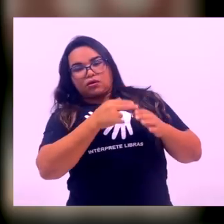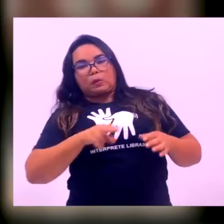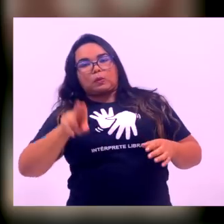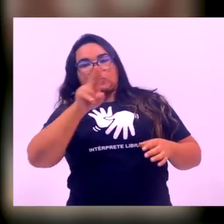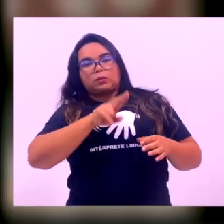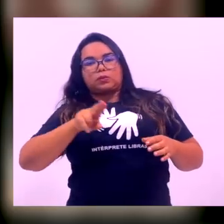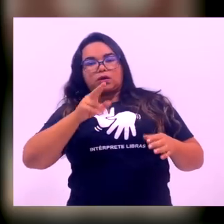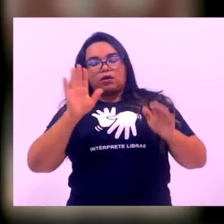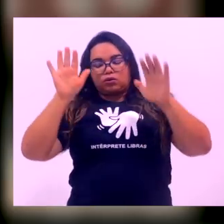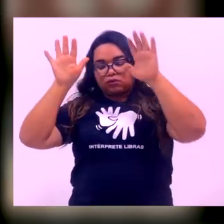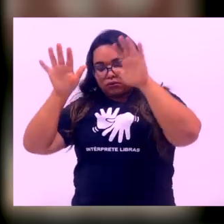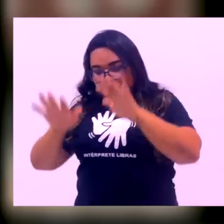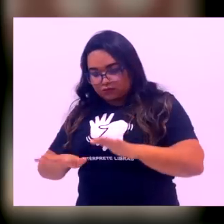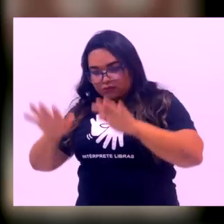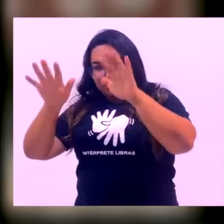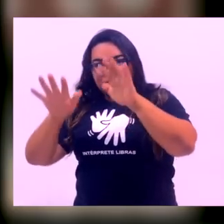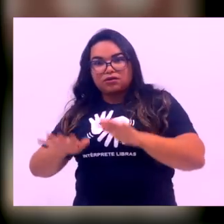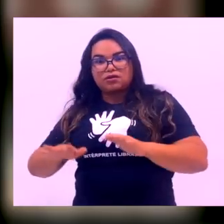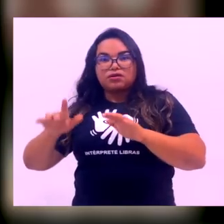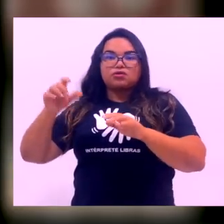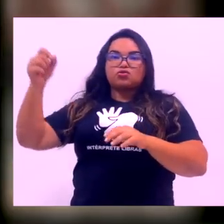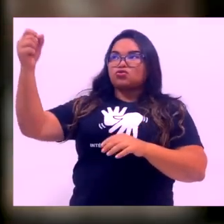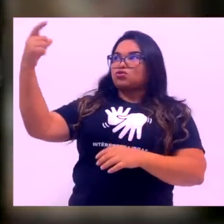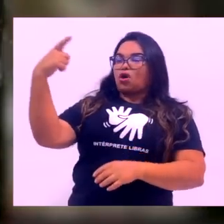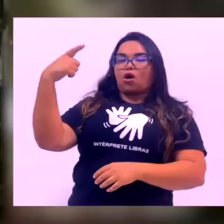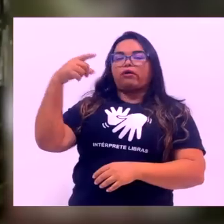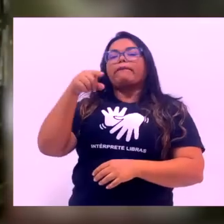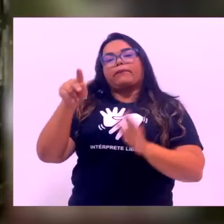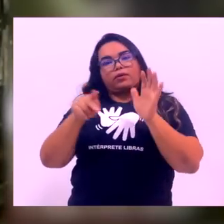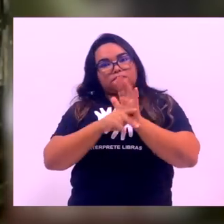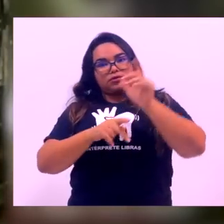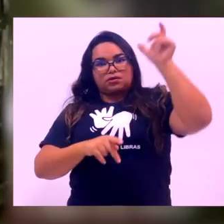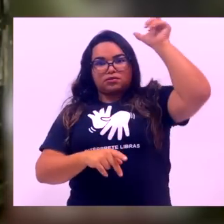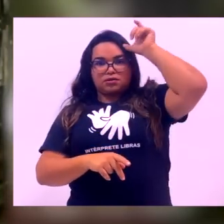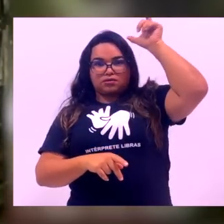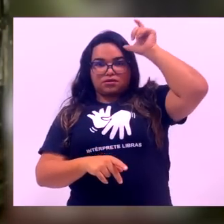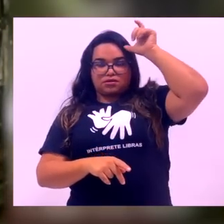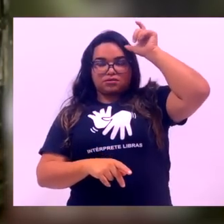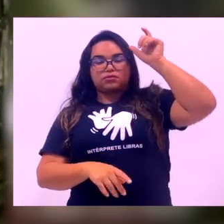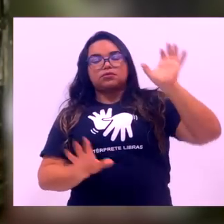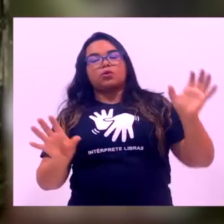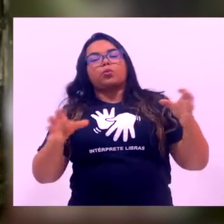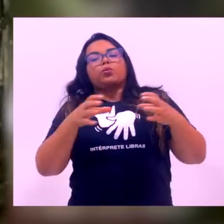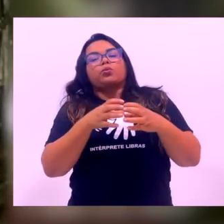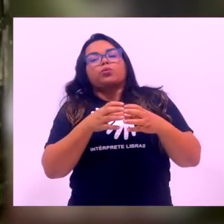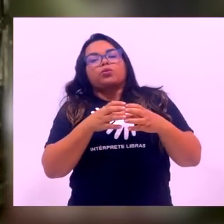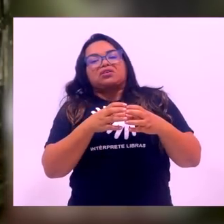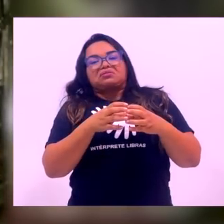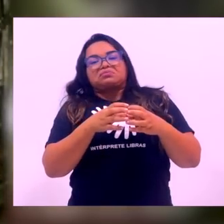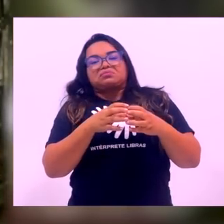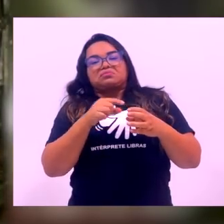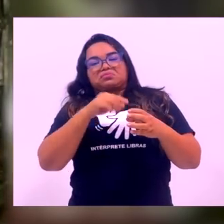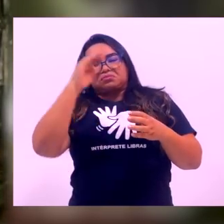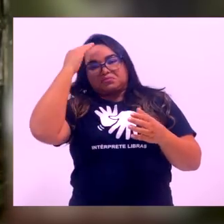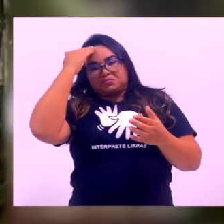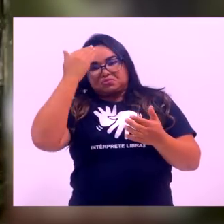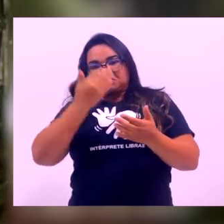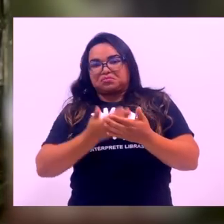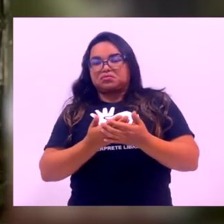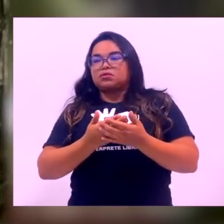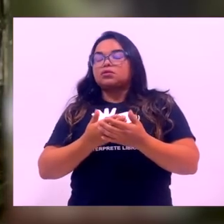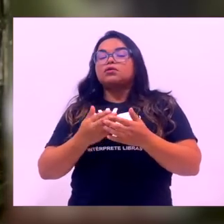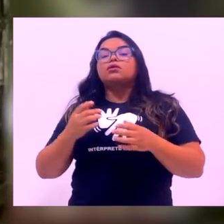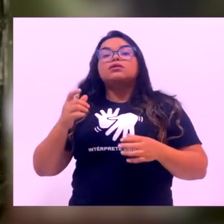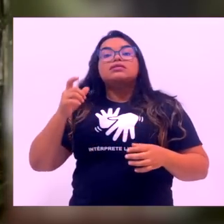da adoração do sol. É o símbolo de Lúcifer. É usado pela sociedade teosófica que diz, Lúcifer é